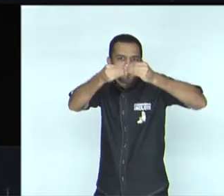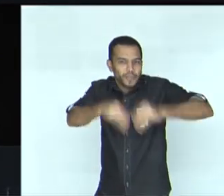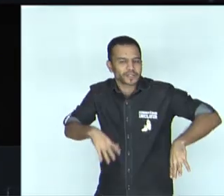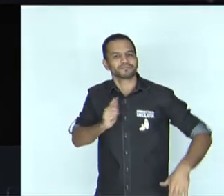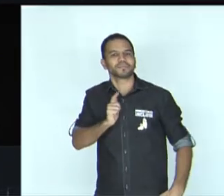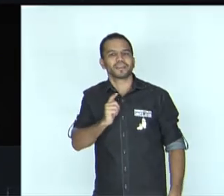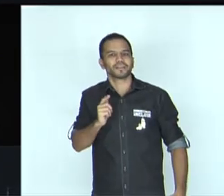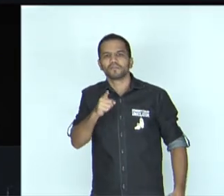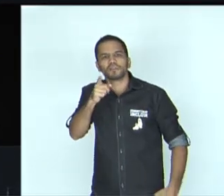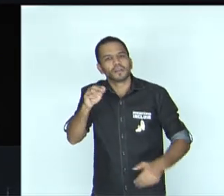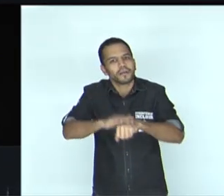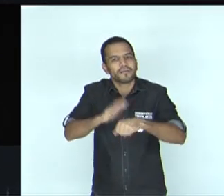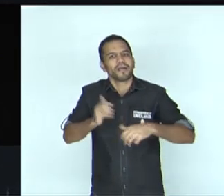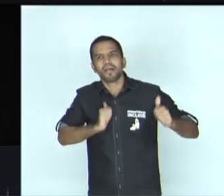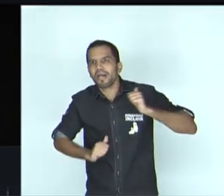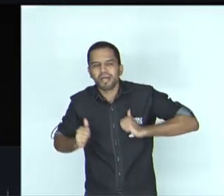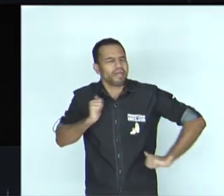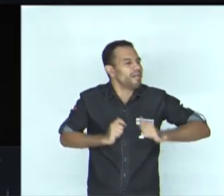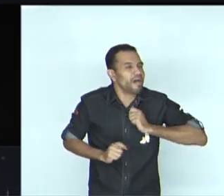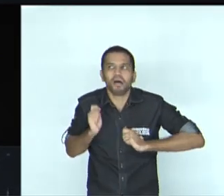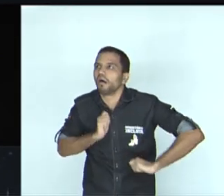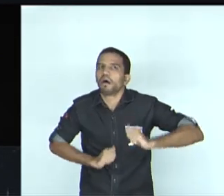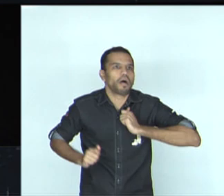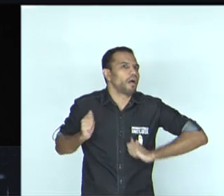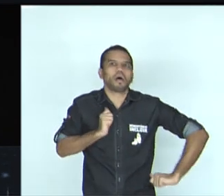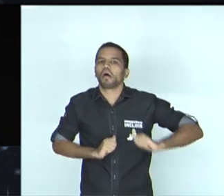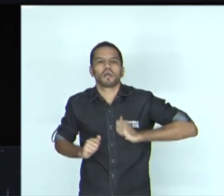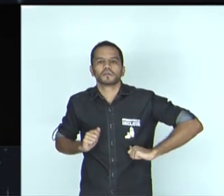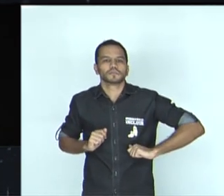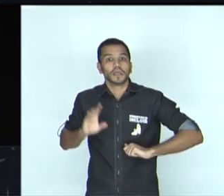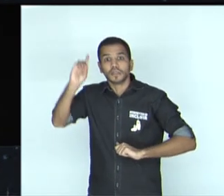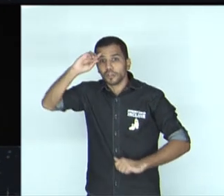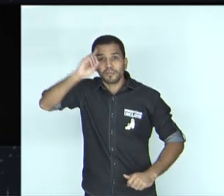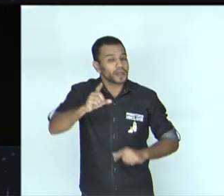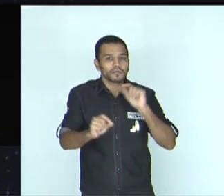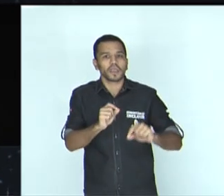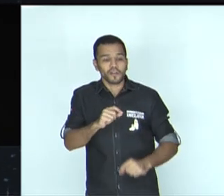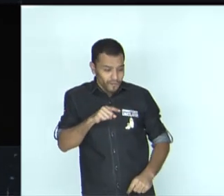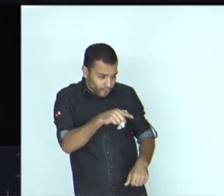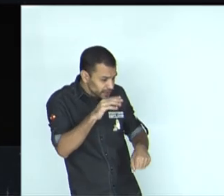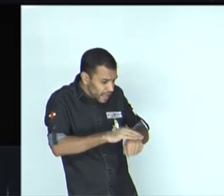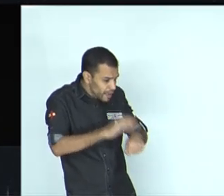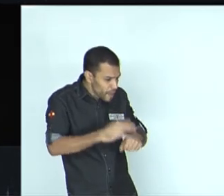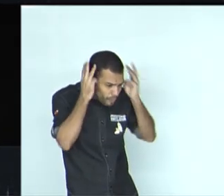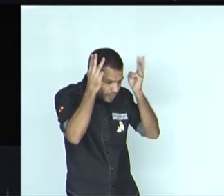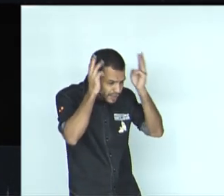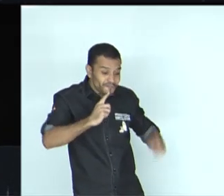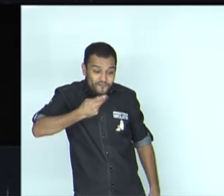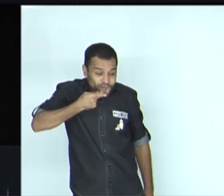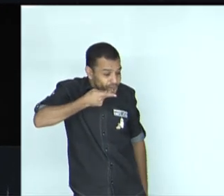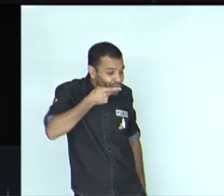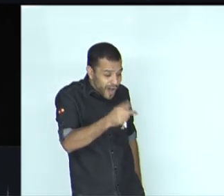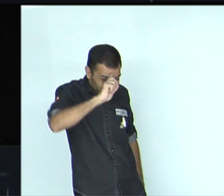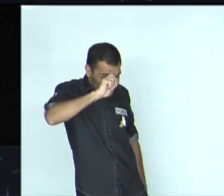se desesperou, deu um mau exemplo. Eu falei para você falar com a rocha. Você esqueceu, Moisés, que quando você